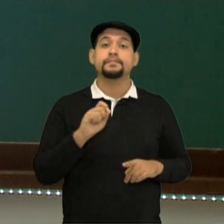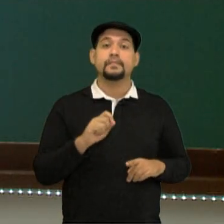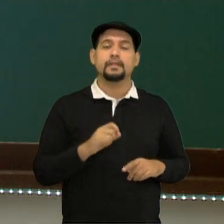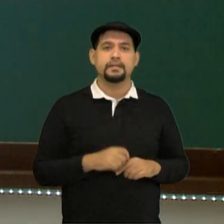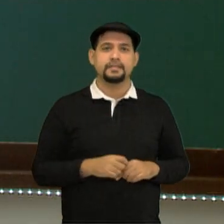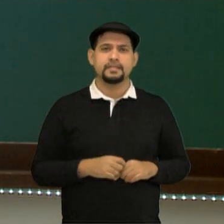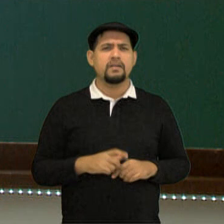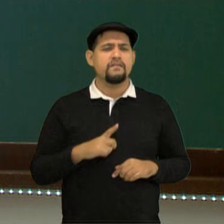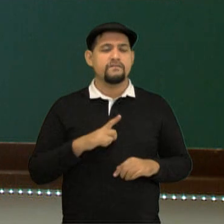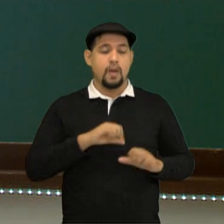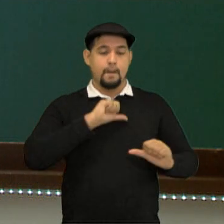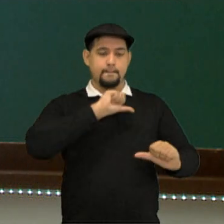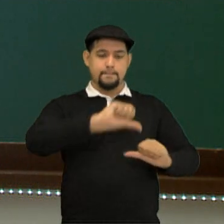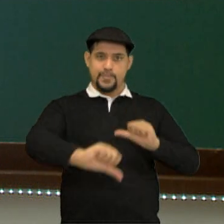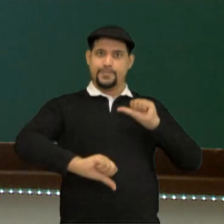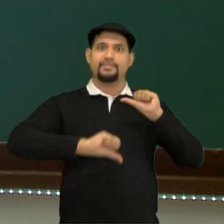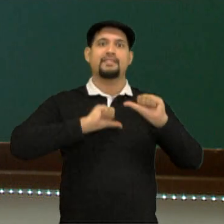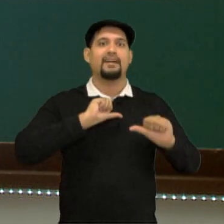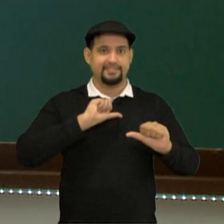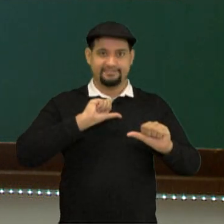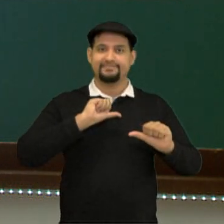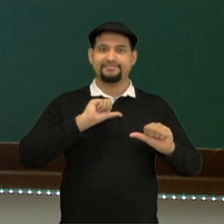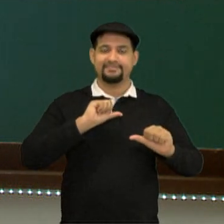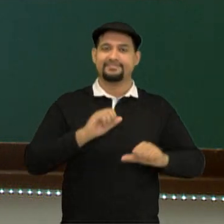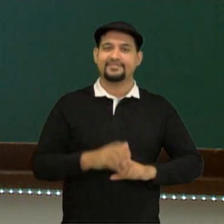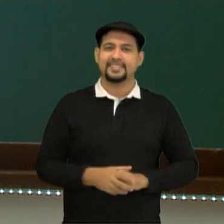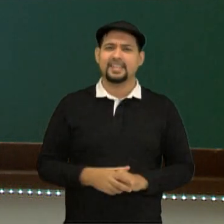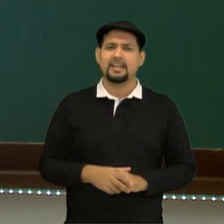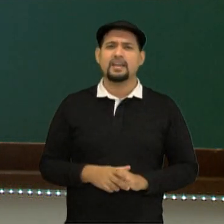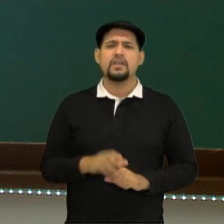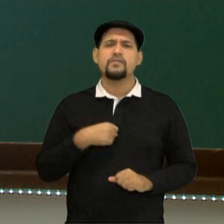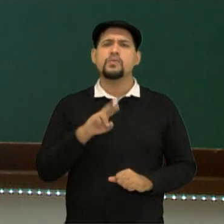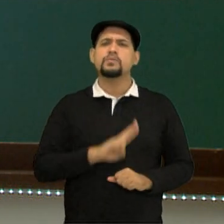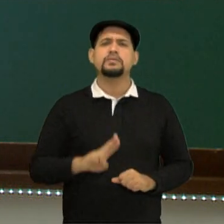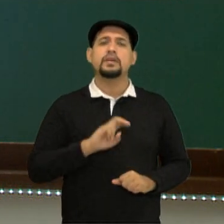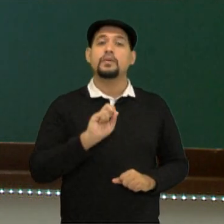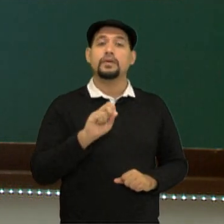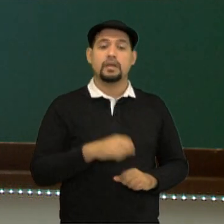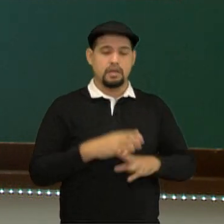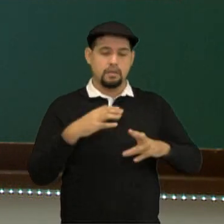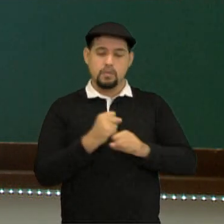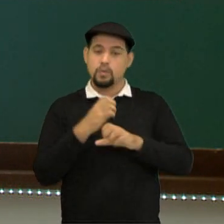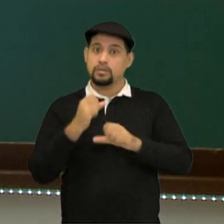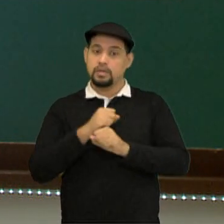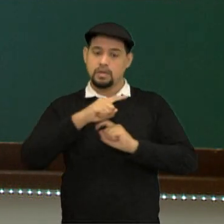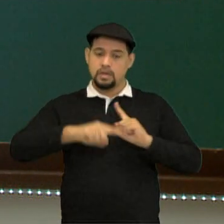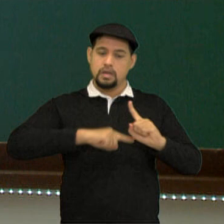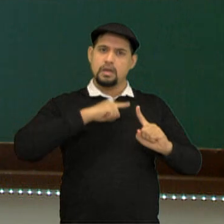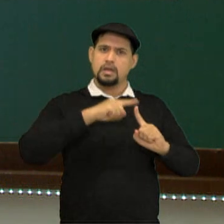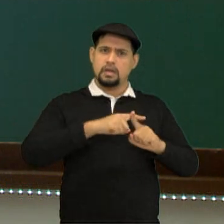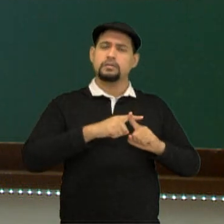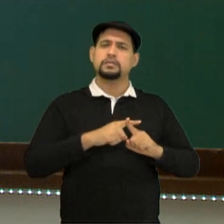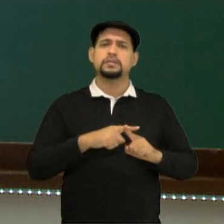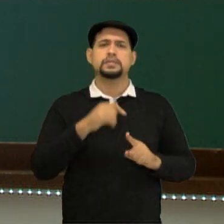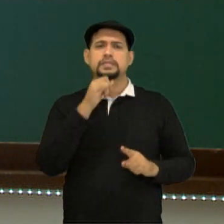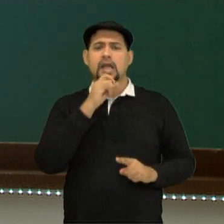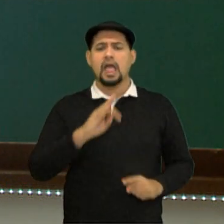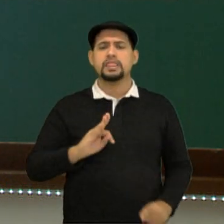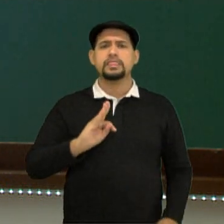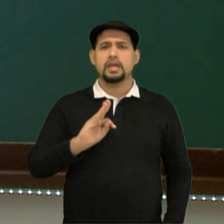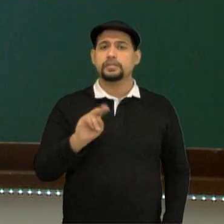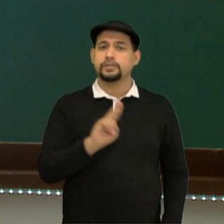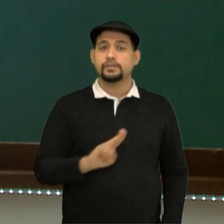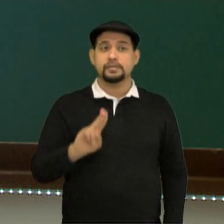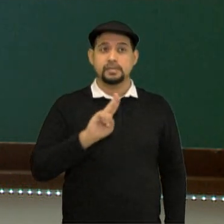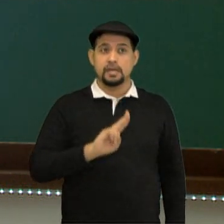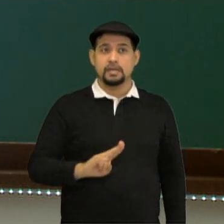capital vai dobrar depois desse tempo. Então, o que eu vou aplicar? O montante dobrou o nosso capital. A taxa que foi dada é